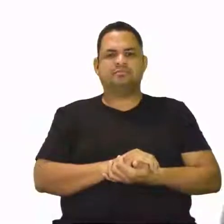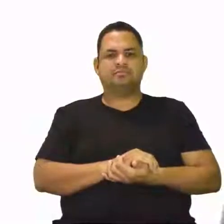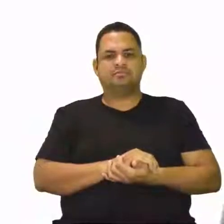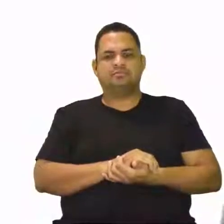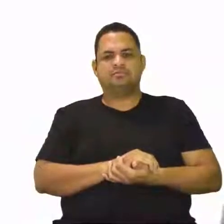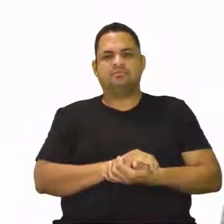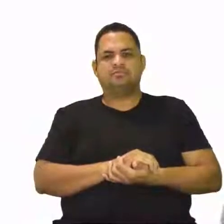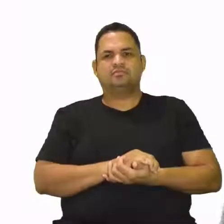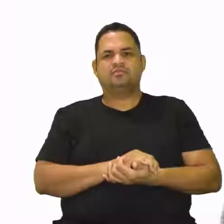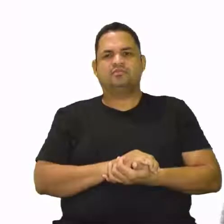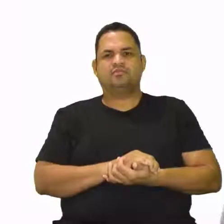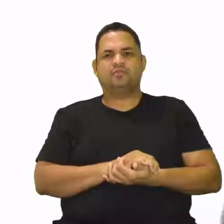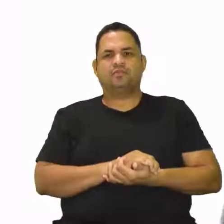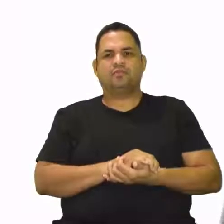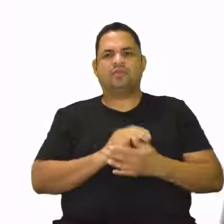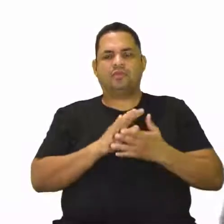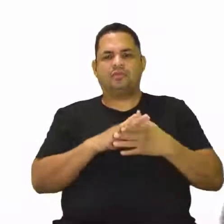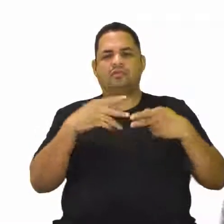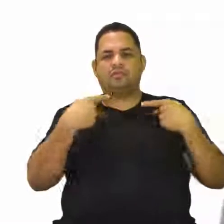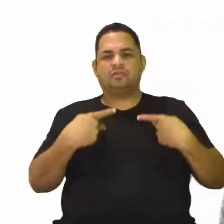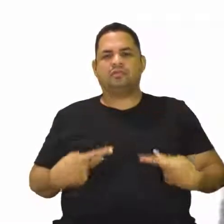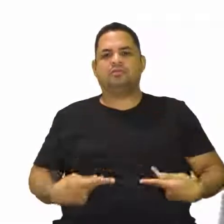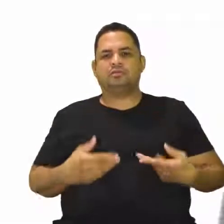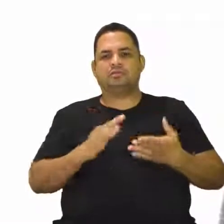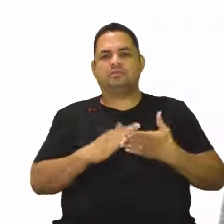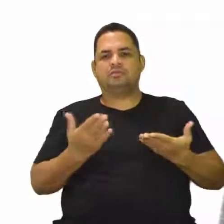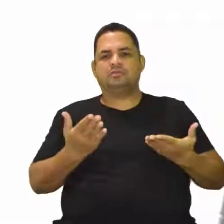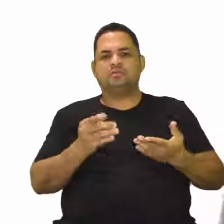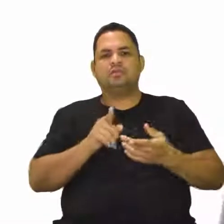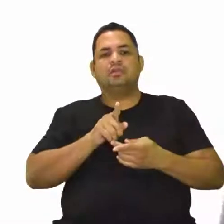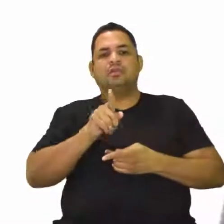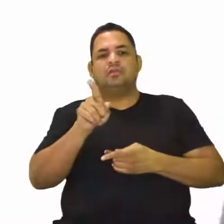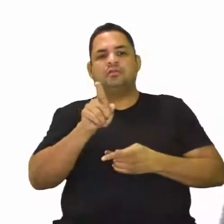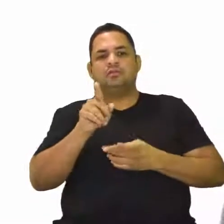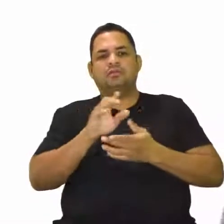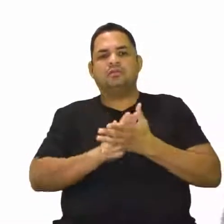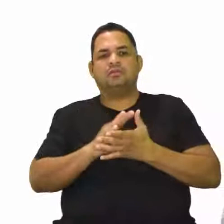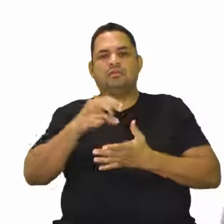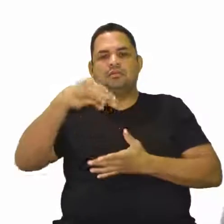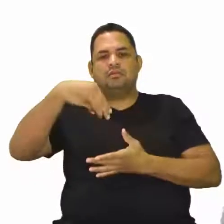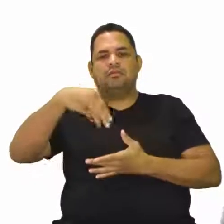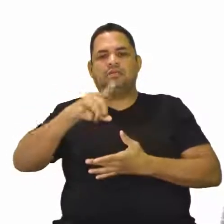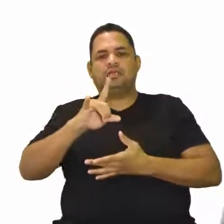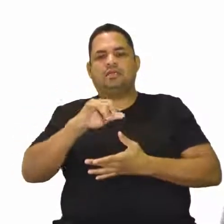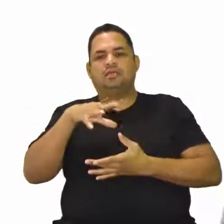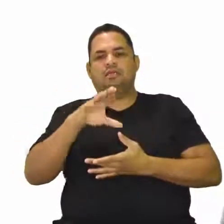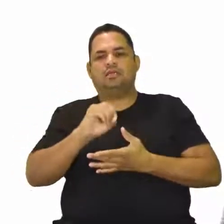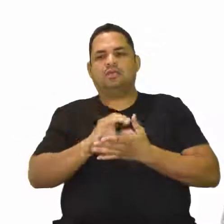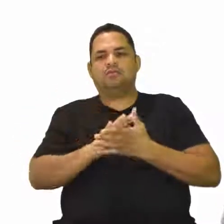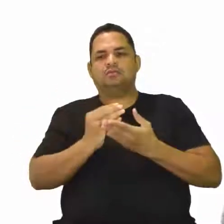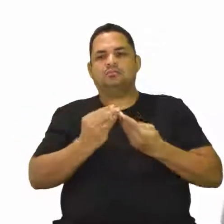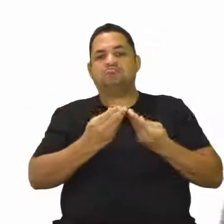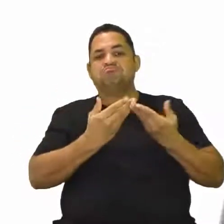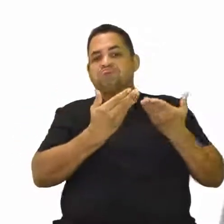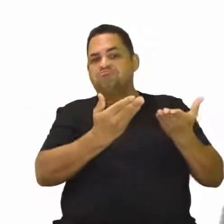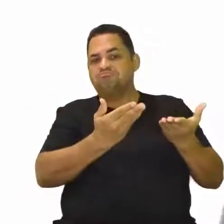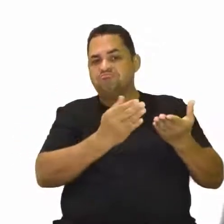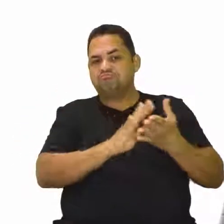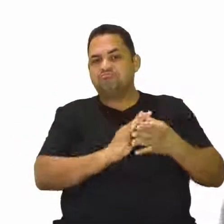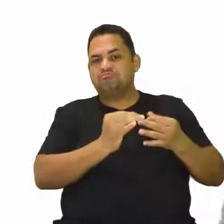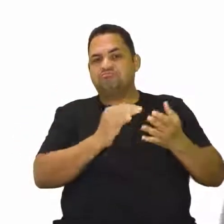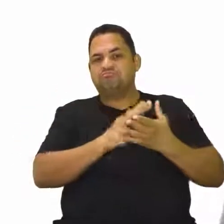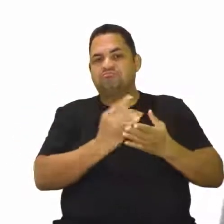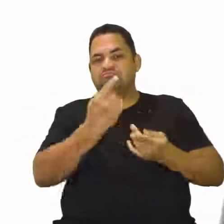sequência e os corpos foram levados a Milão e expostos